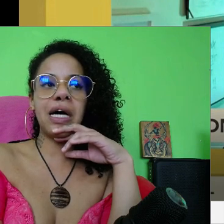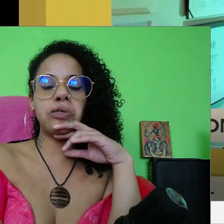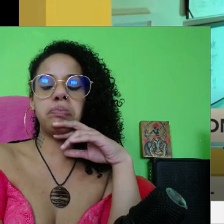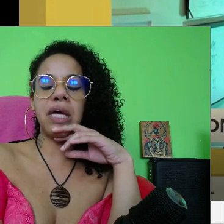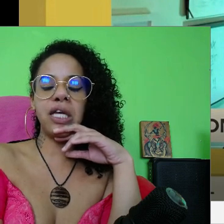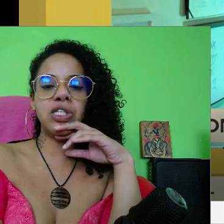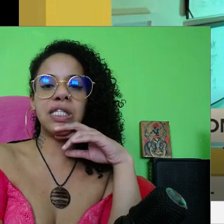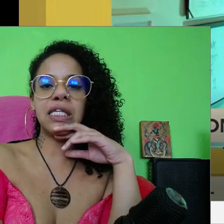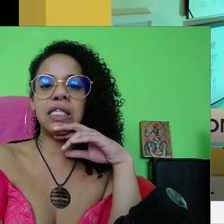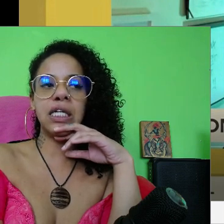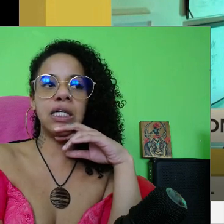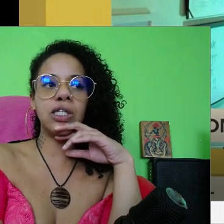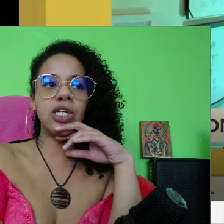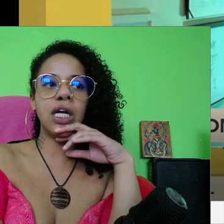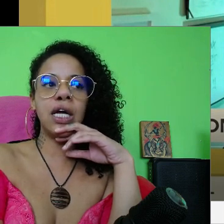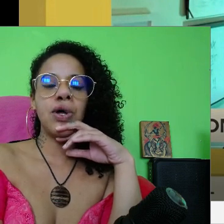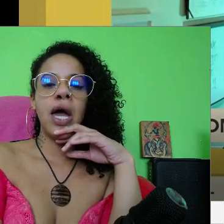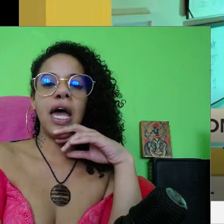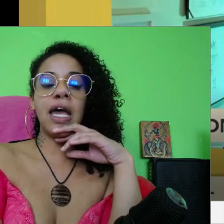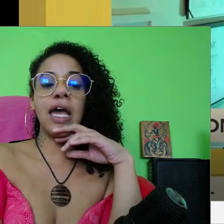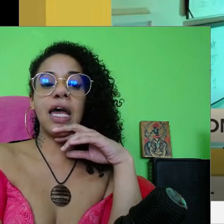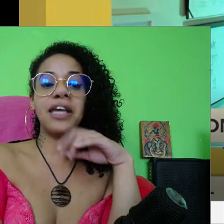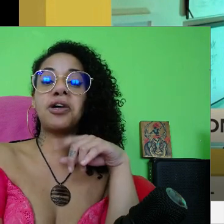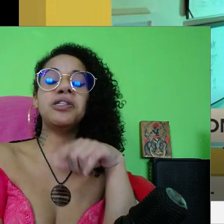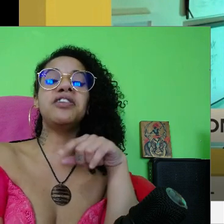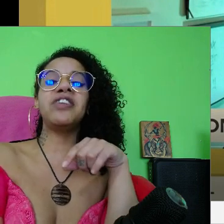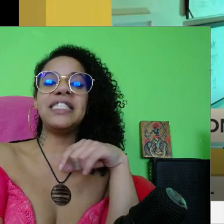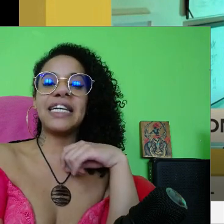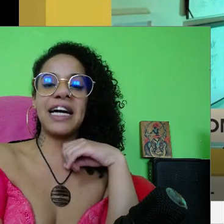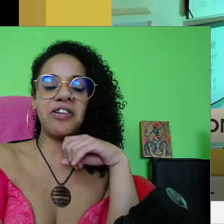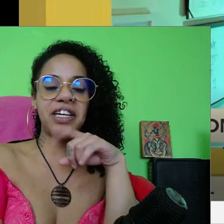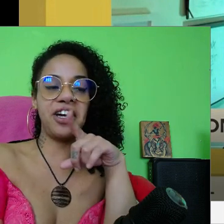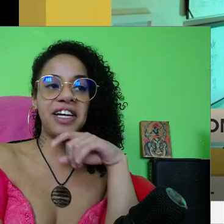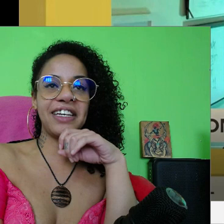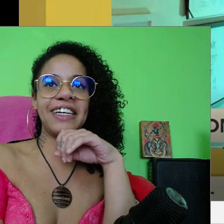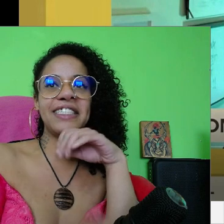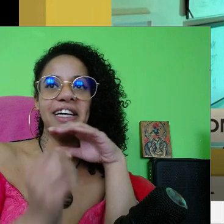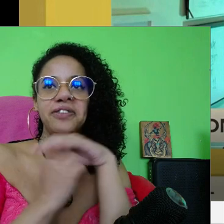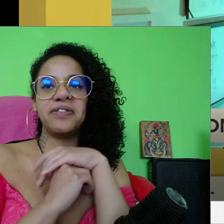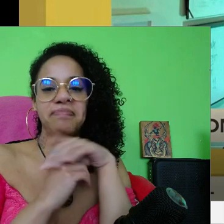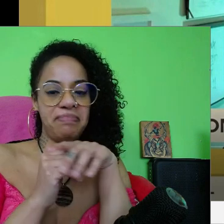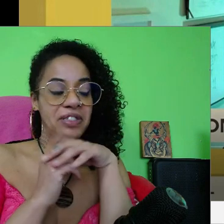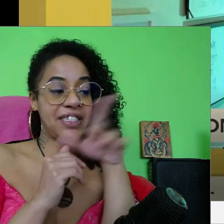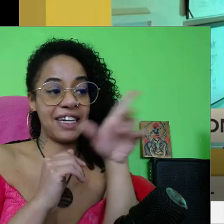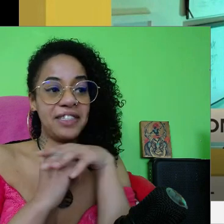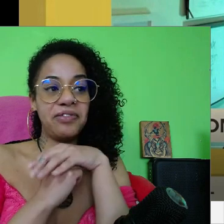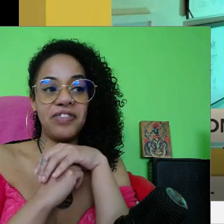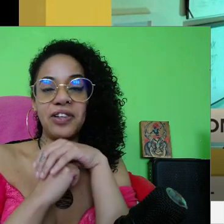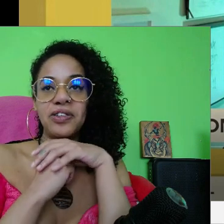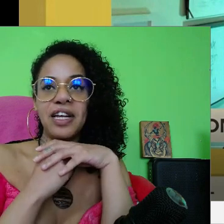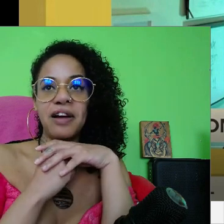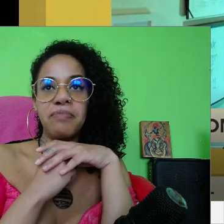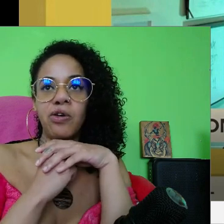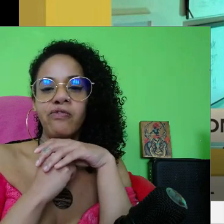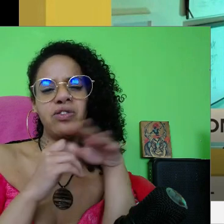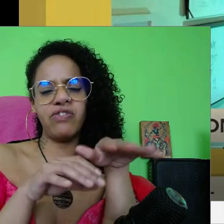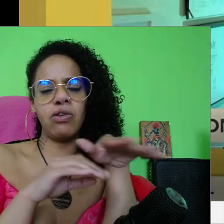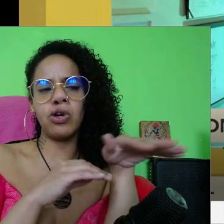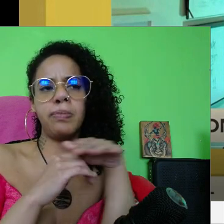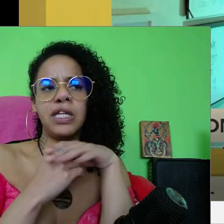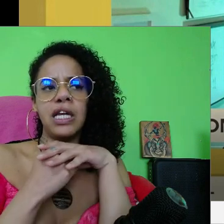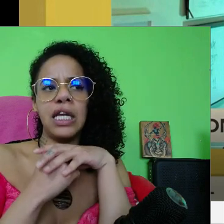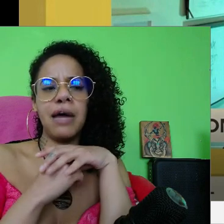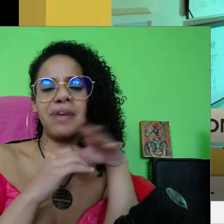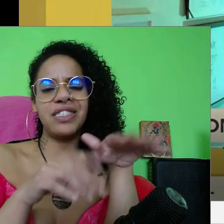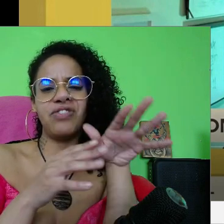bem complicado bem desgastante né inclusive esse canal aqui olha que engraçado Putz que tu falou do Guilherme Rover